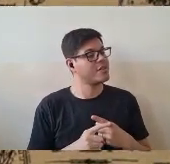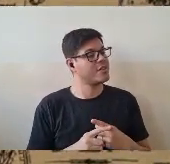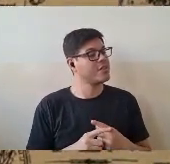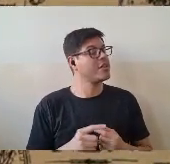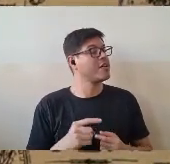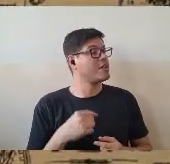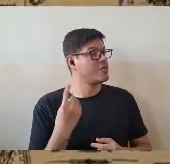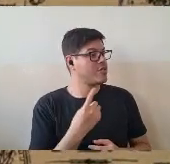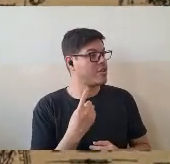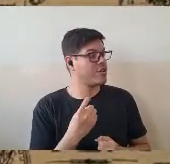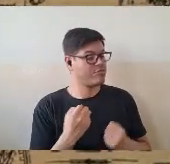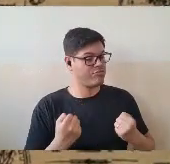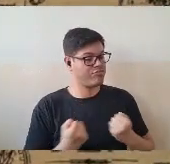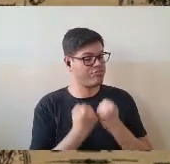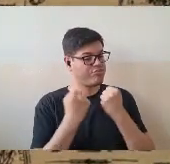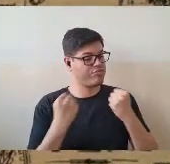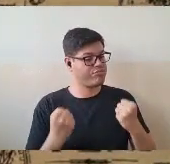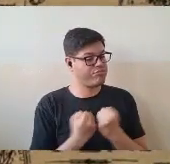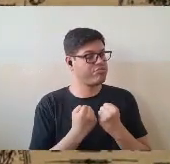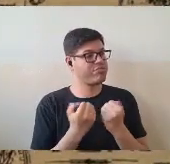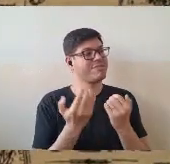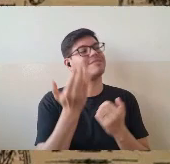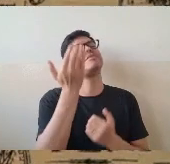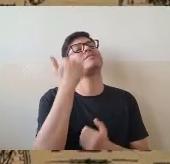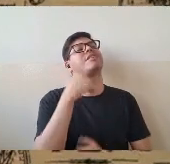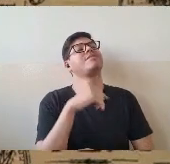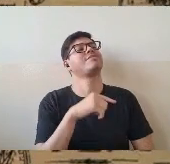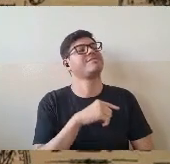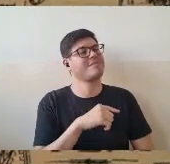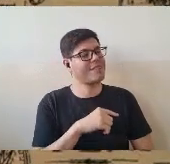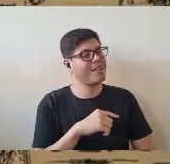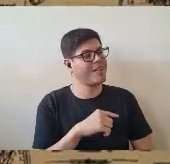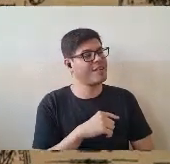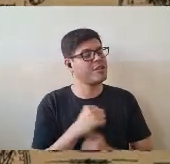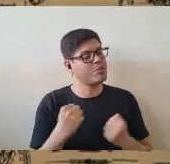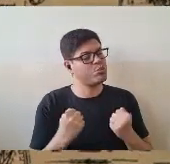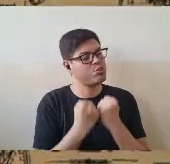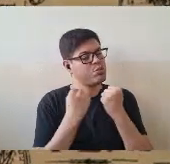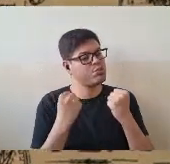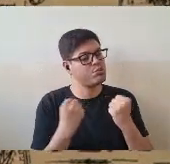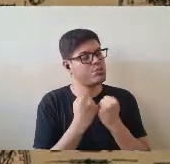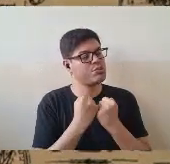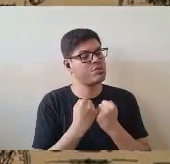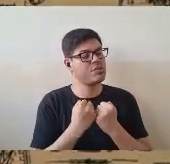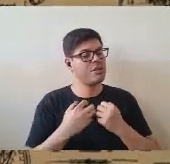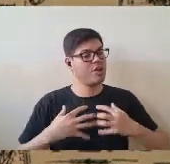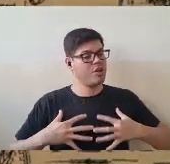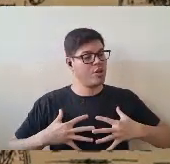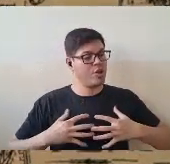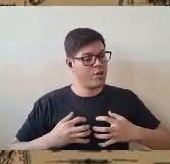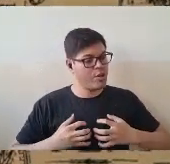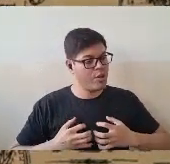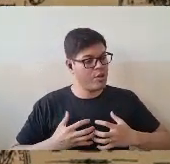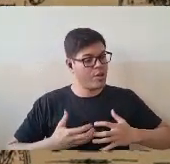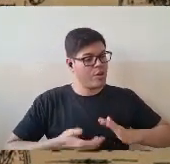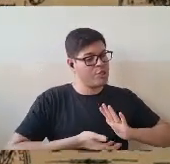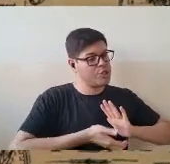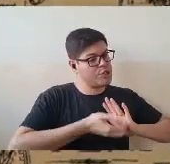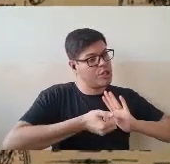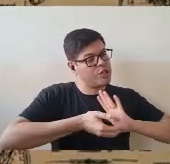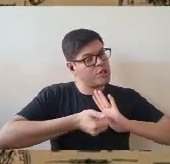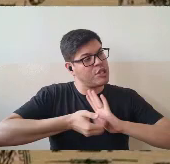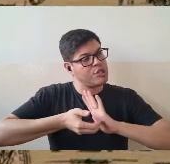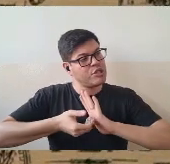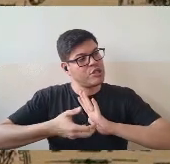contra a pneumonia. Vai limpando o pulmão, né? Isso. E eu deixo a mãe muito tranquila quando ela vai no consultório, a criança está com diarreia. Você fala, ó,